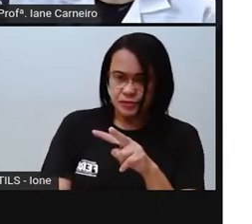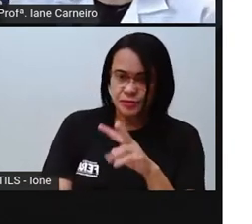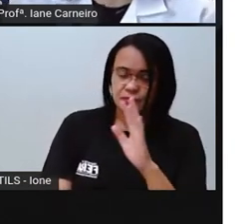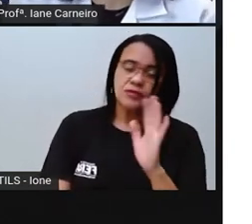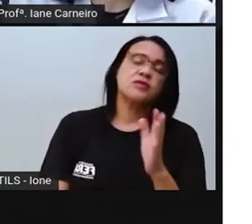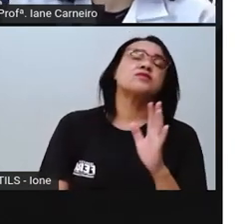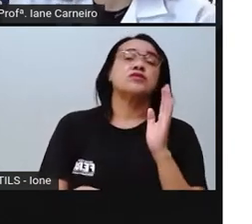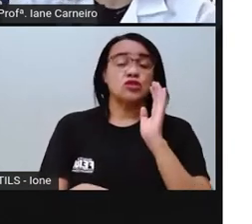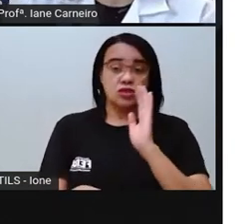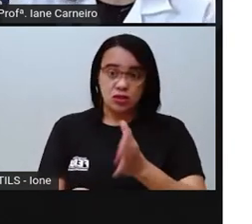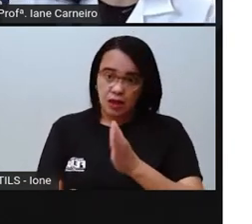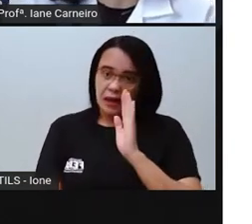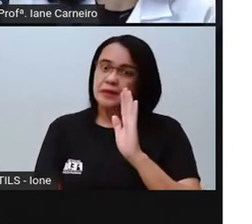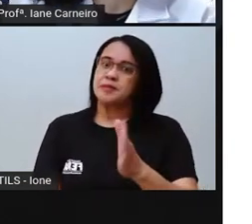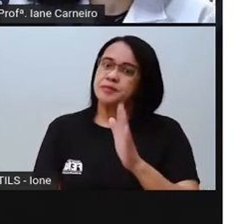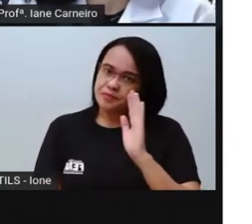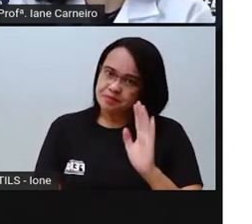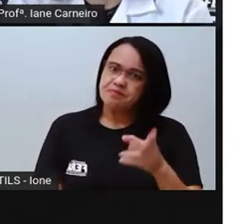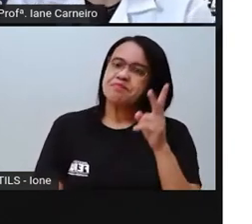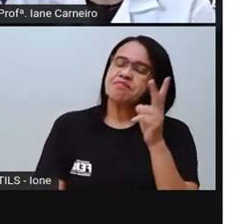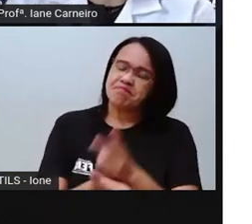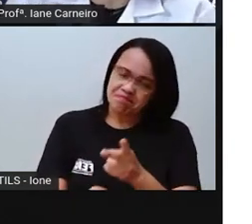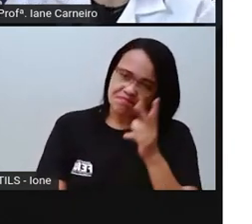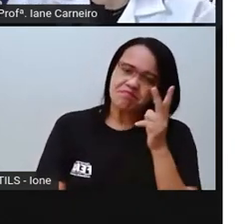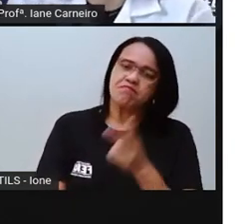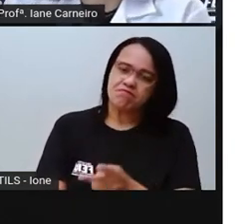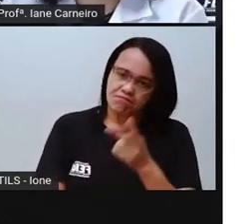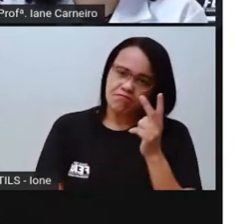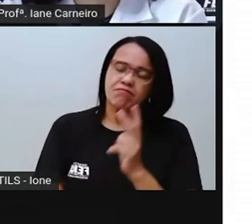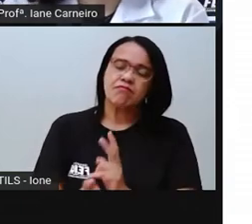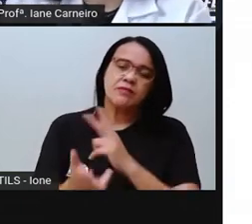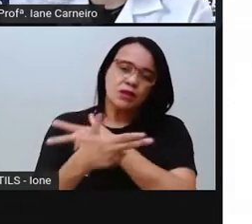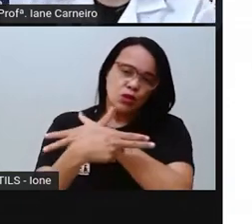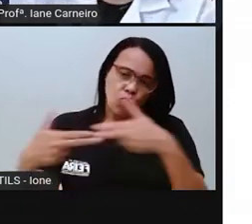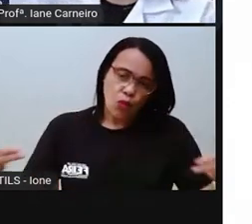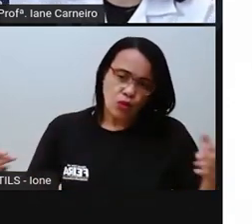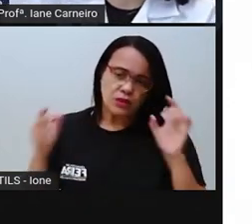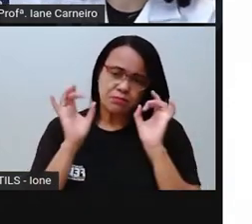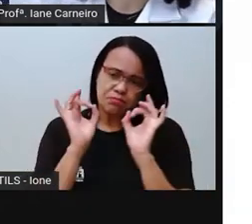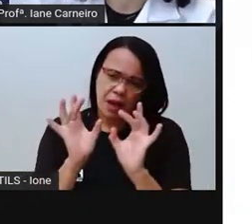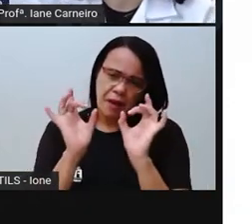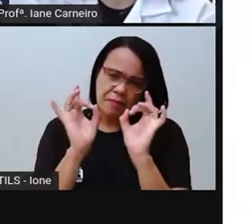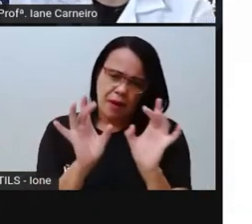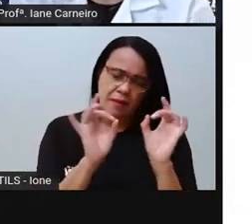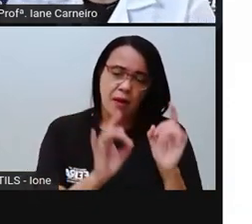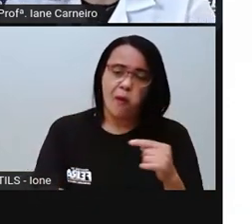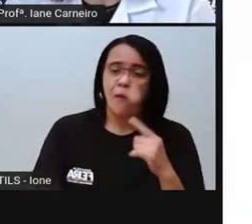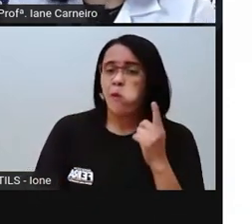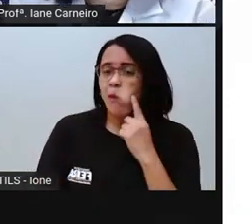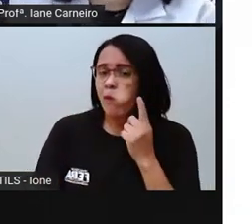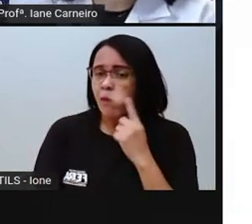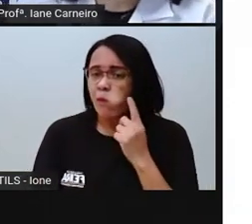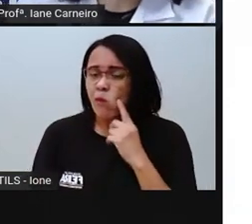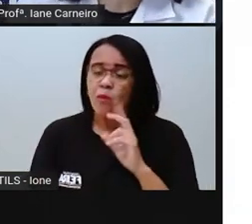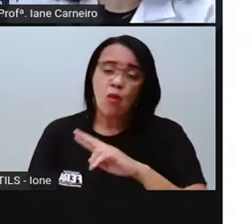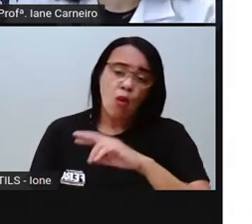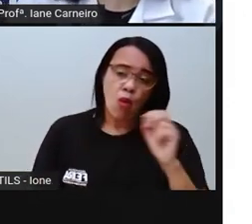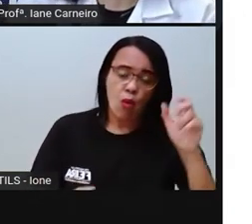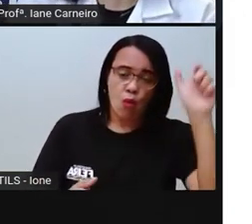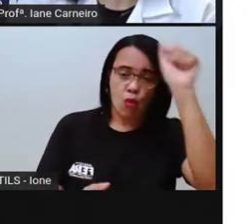gente presenciar, né? A gente ver crianças vendendo coisas na sinaleira, vendendo bala ou então limpando o carro,